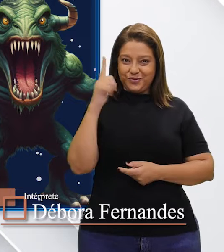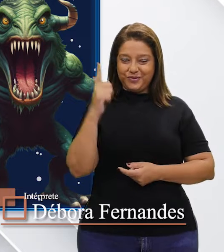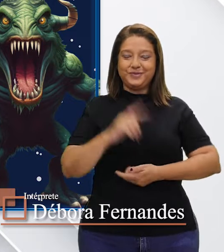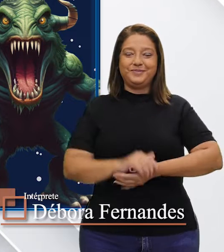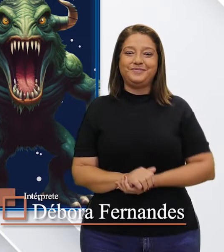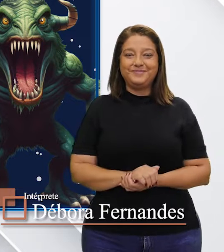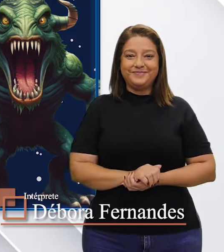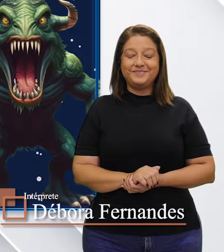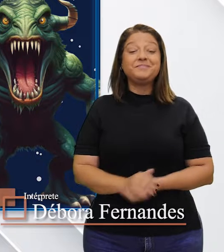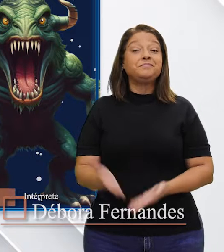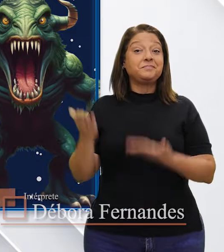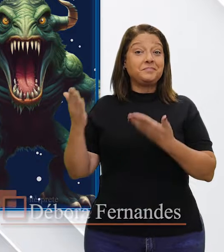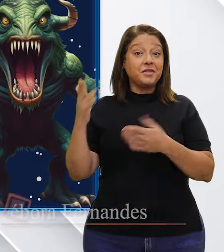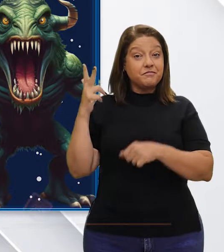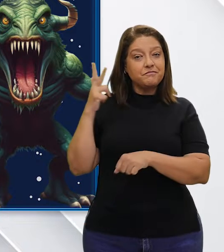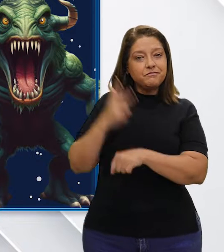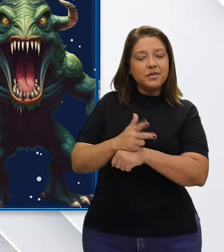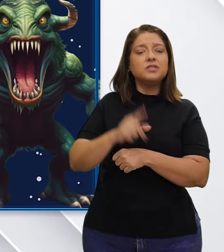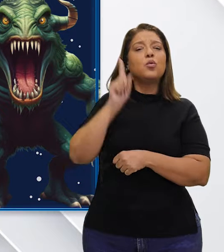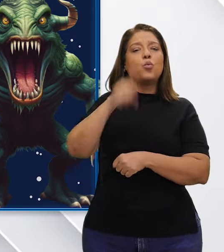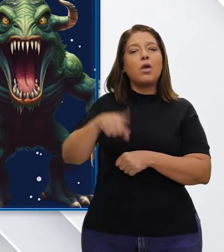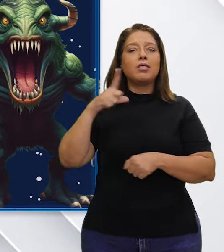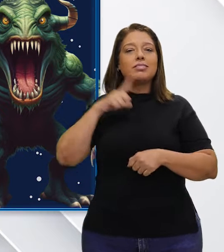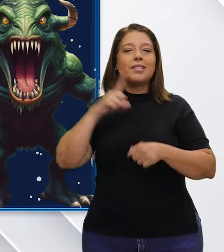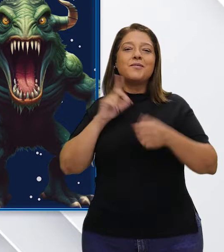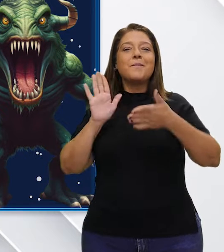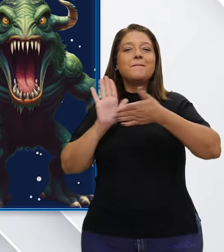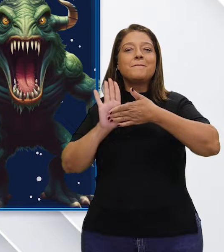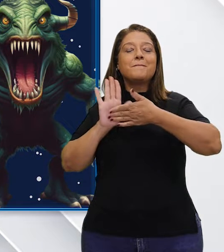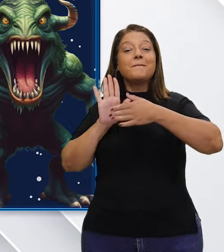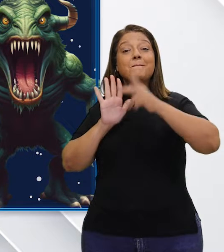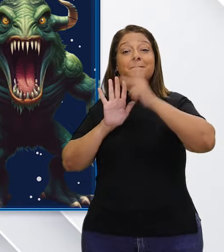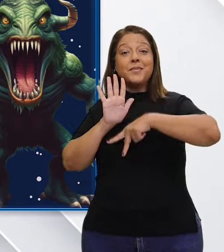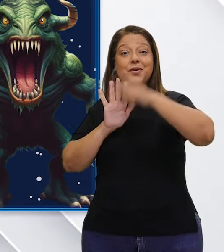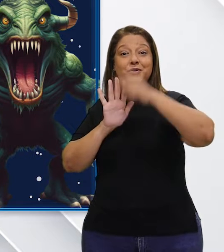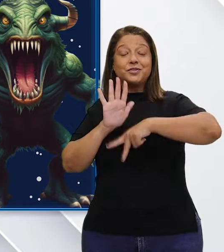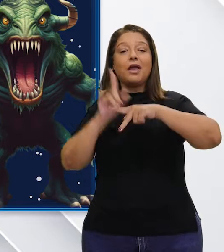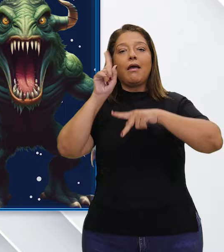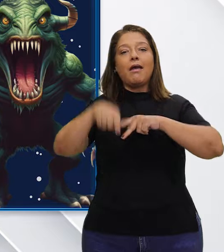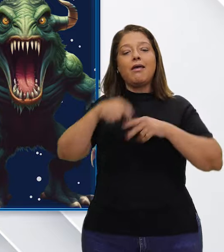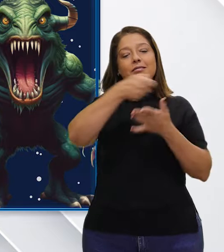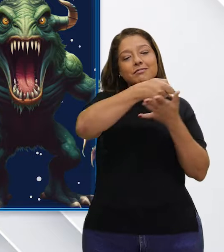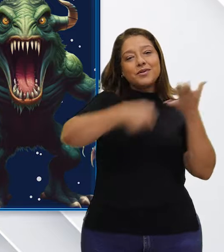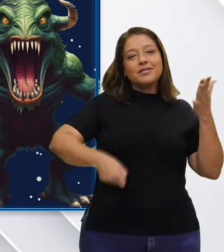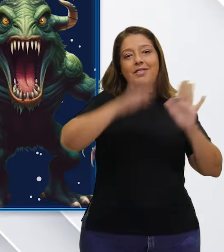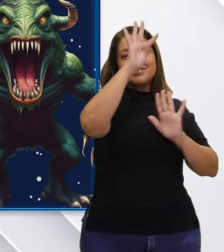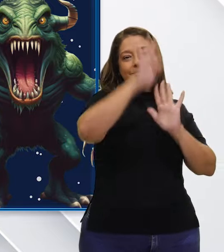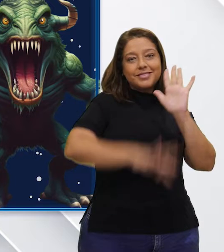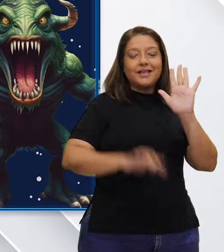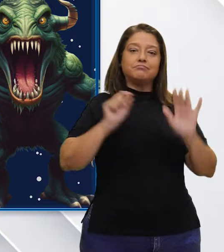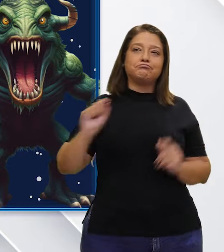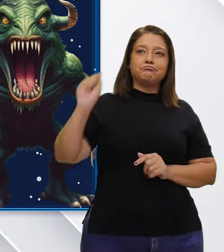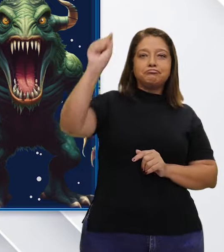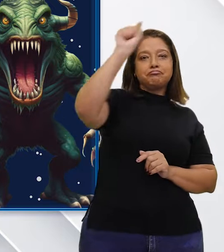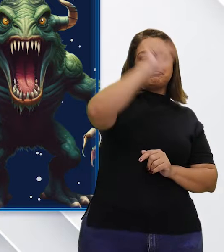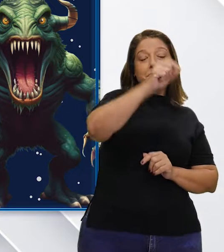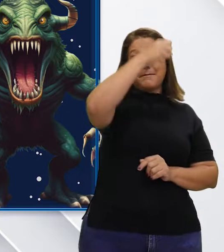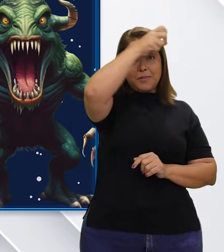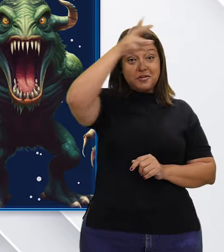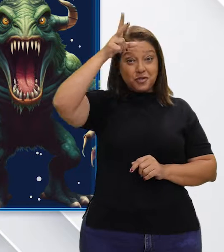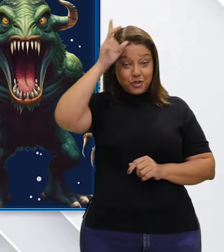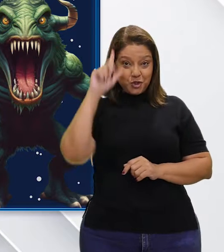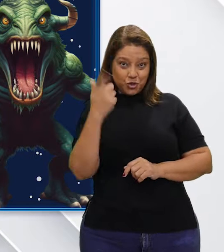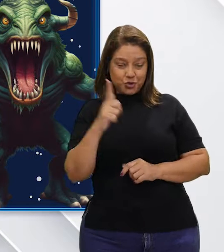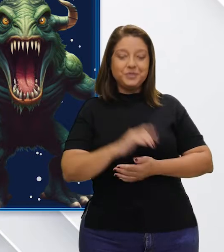de Goiânia. Este vídeo faz parte do projeto Produção de Texto em Rede da Prefeitura de Goiânia.